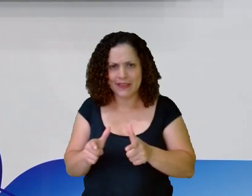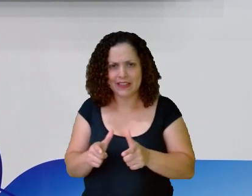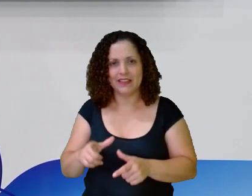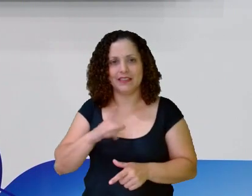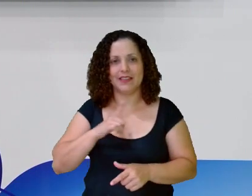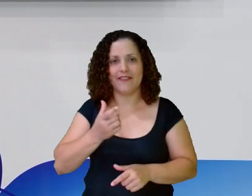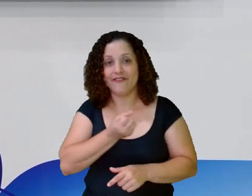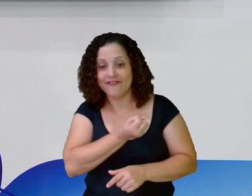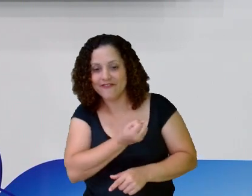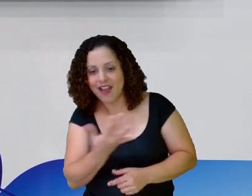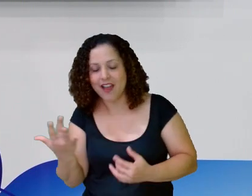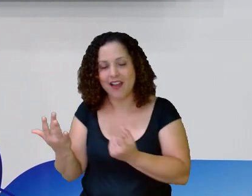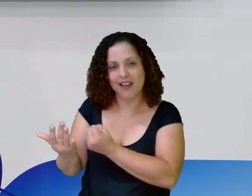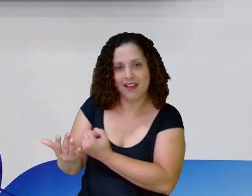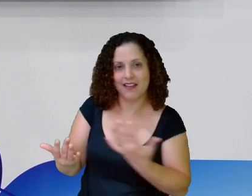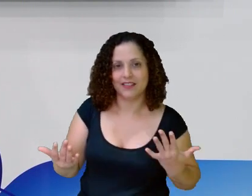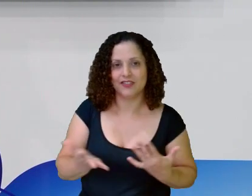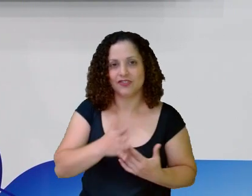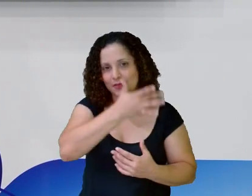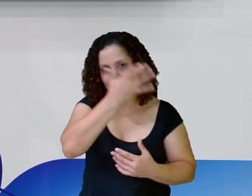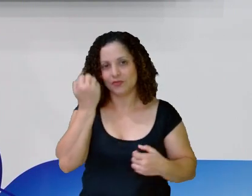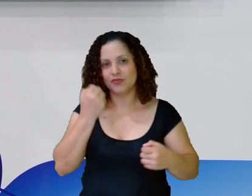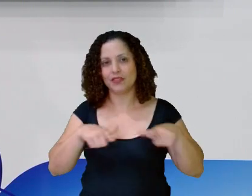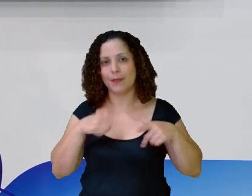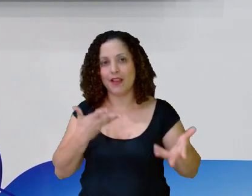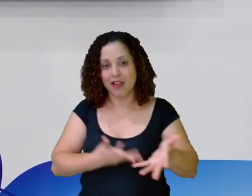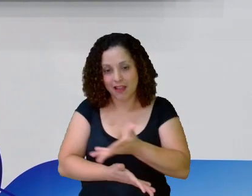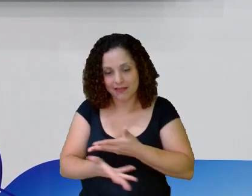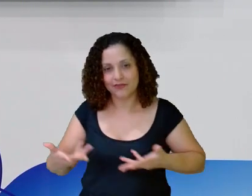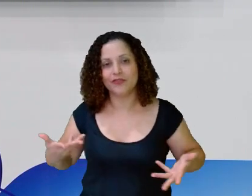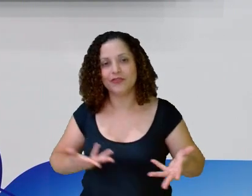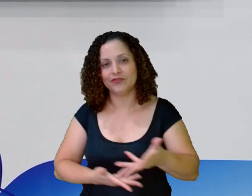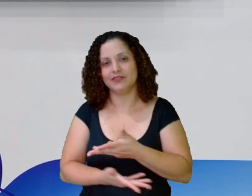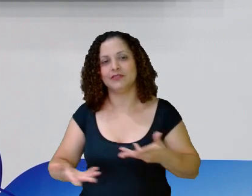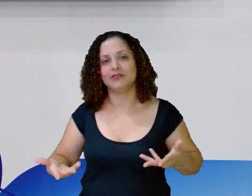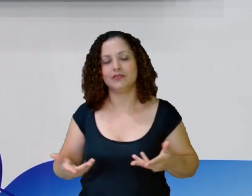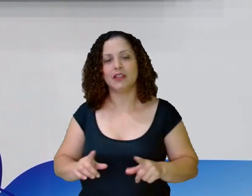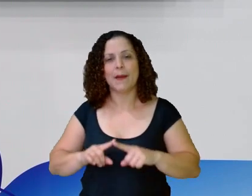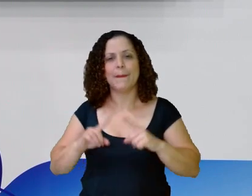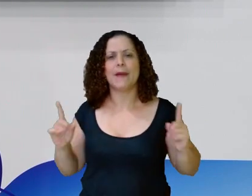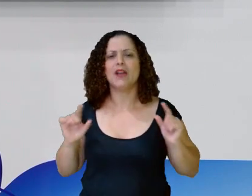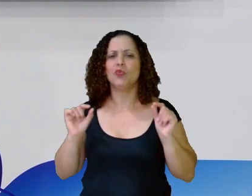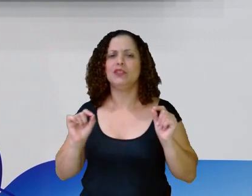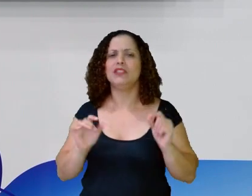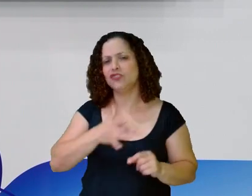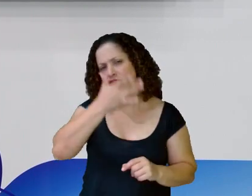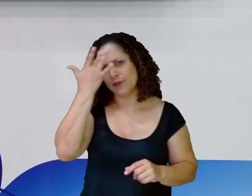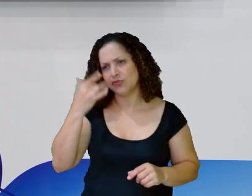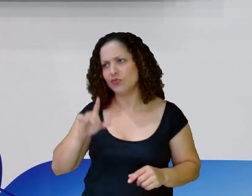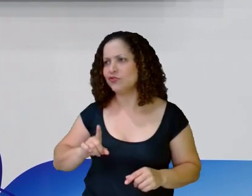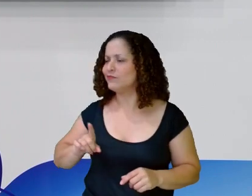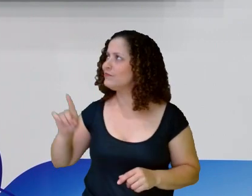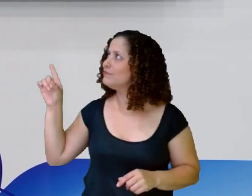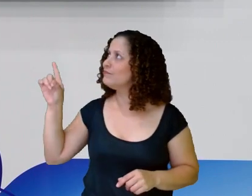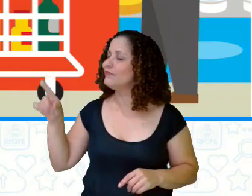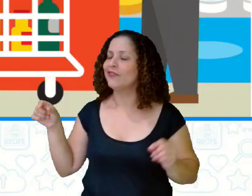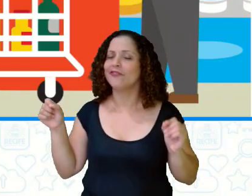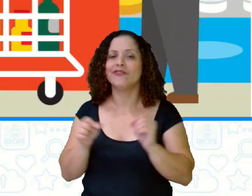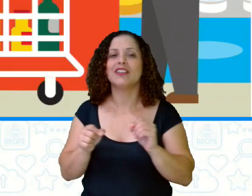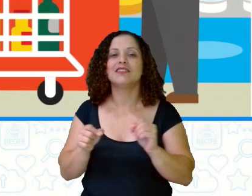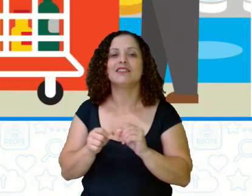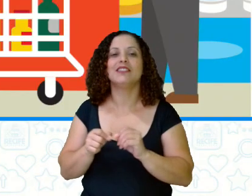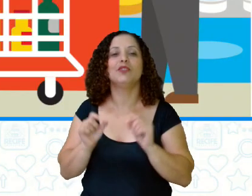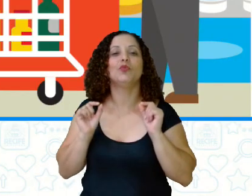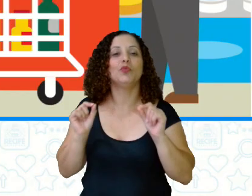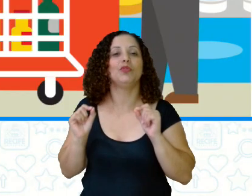gente trabalhando para que a coisa ela funcione. Agora, o que essas pessoas da imagem aí estão fazendo? Nós temos justamente essa relação